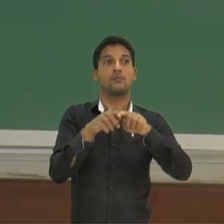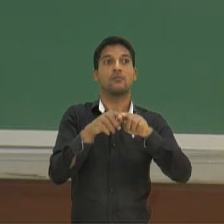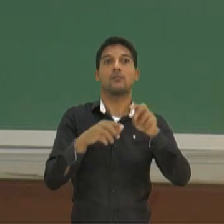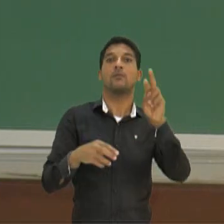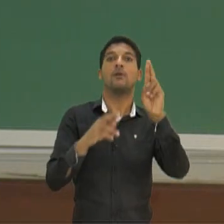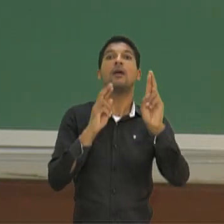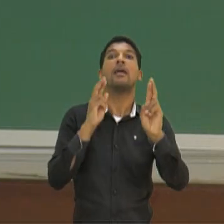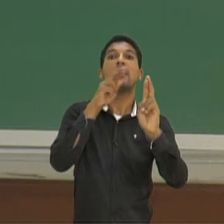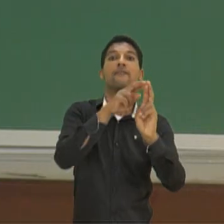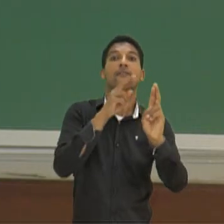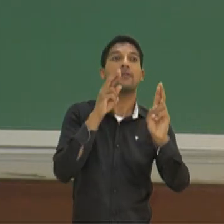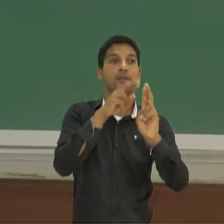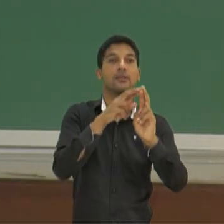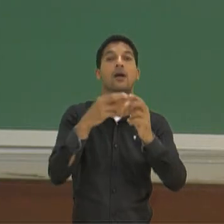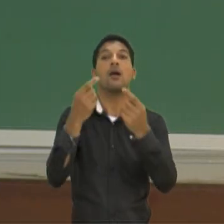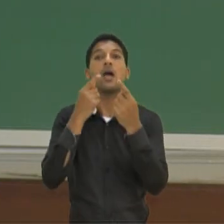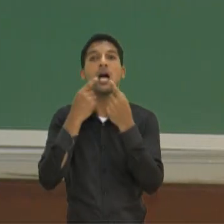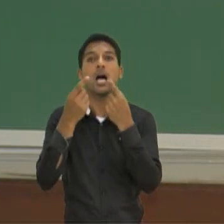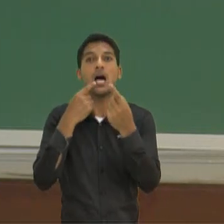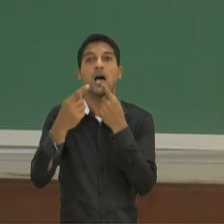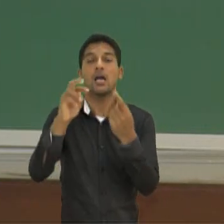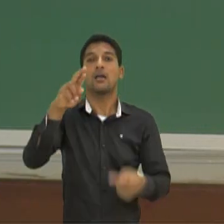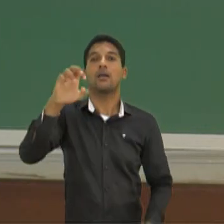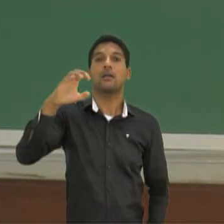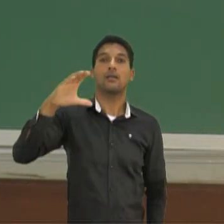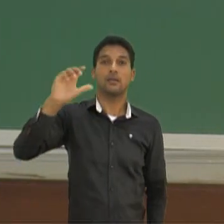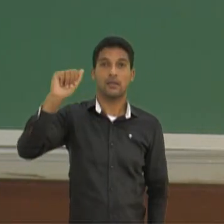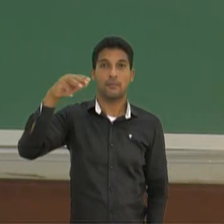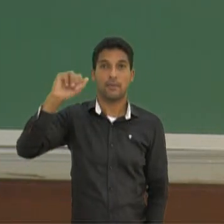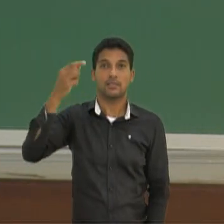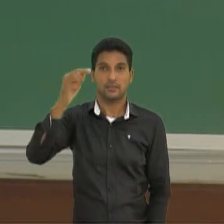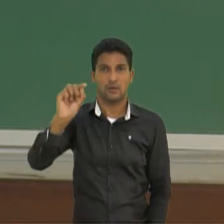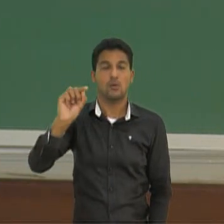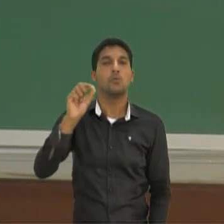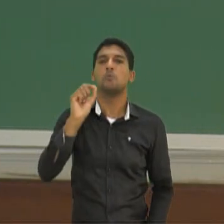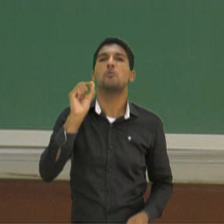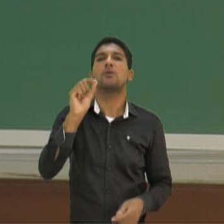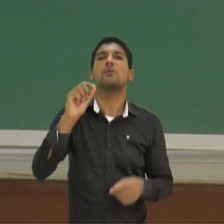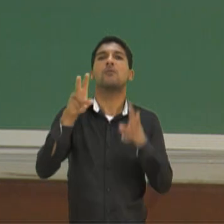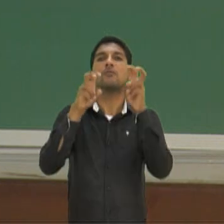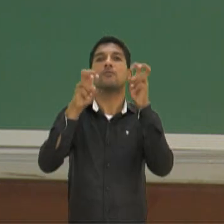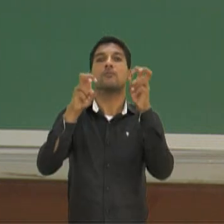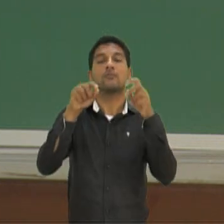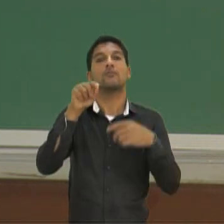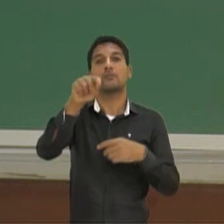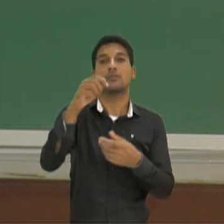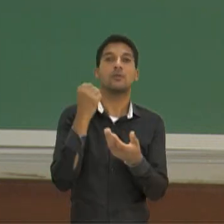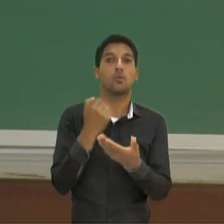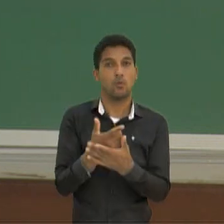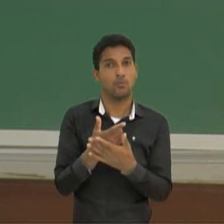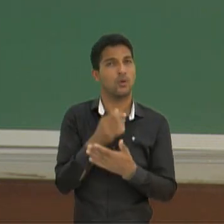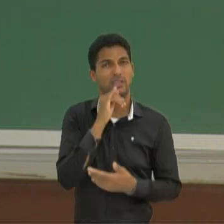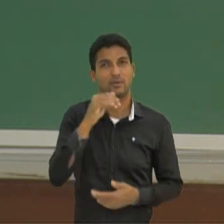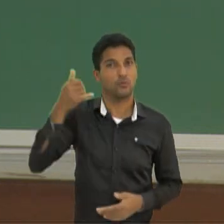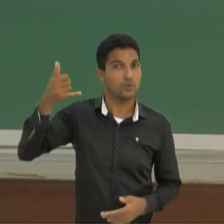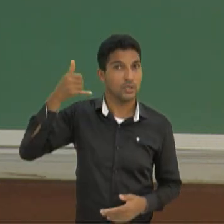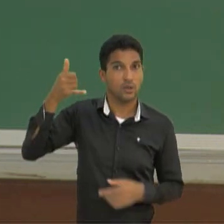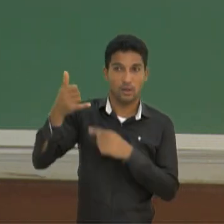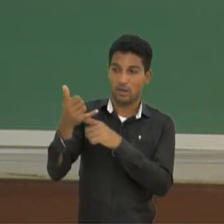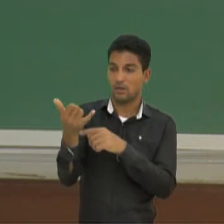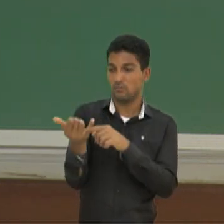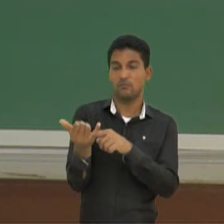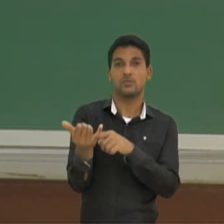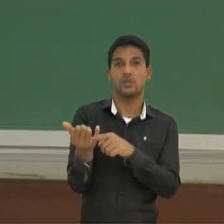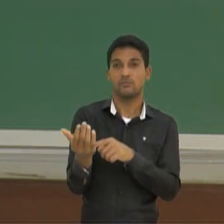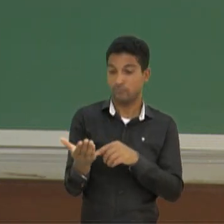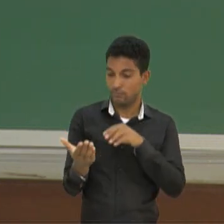que é o teor dessa reclamação, do que se trata. Né? De repente eu comprei lá um aparelho de celular numa loja e o aparelho funcionou por alguns